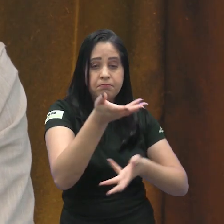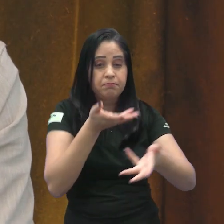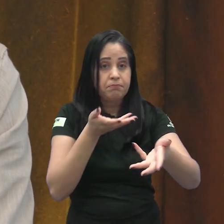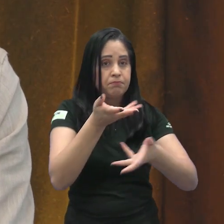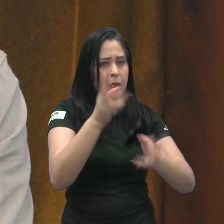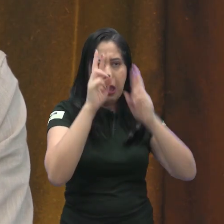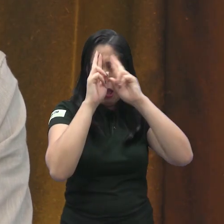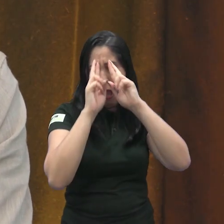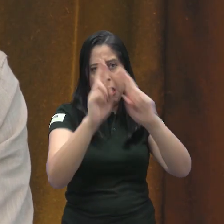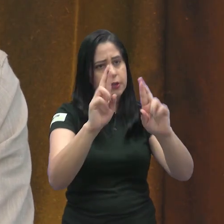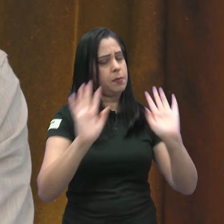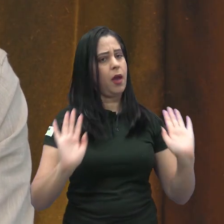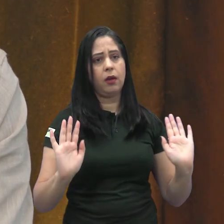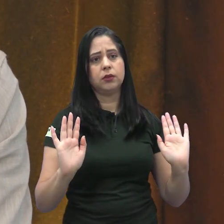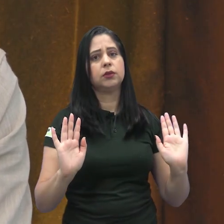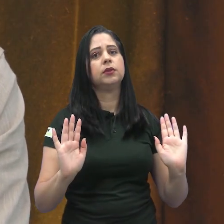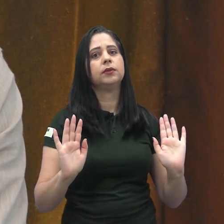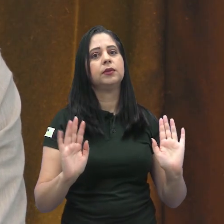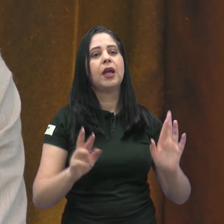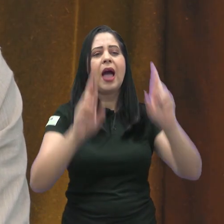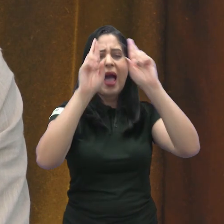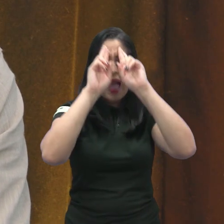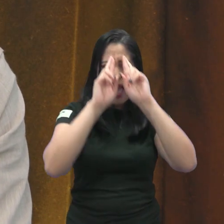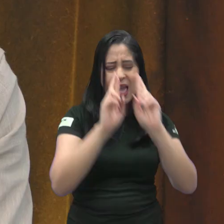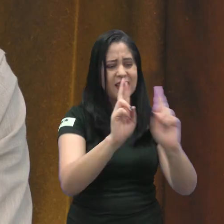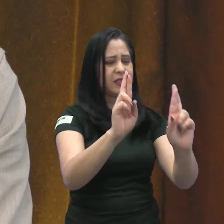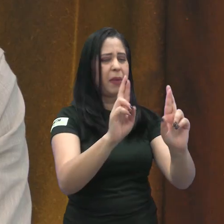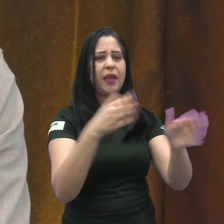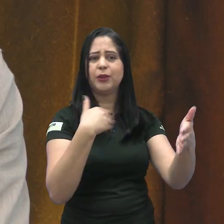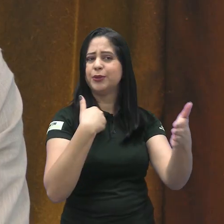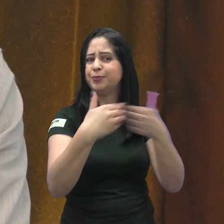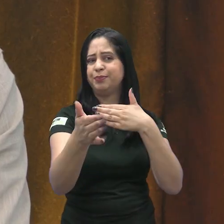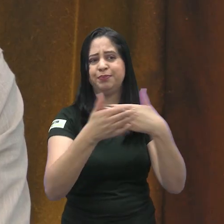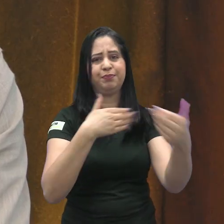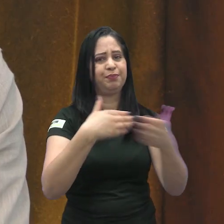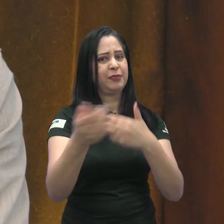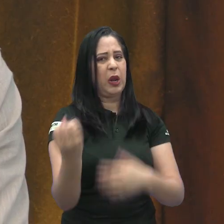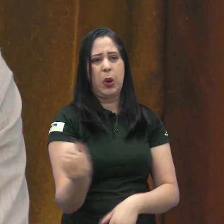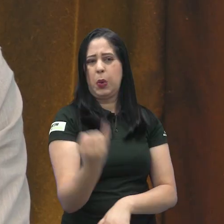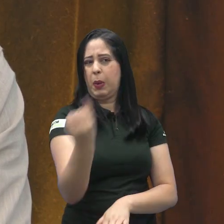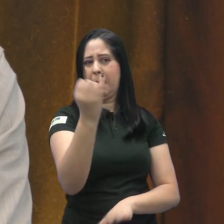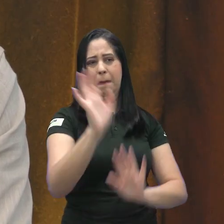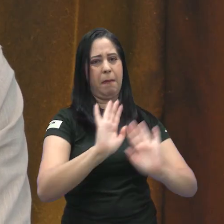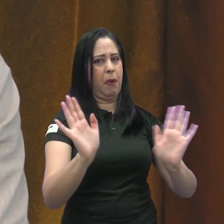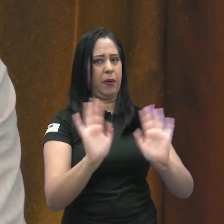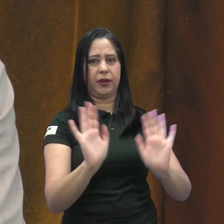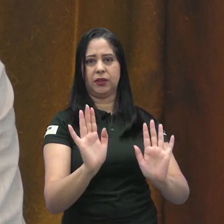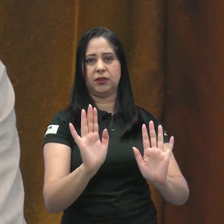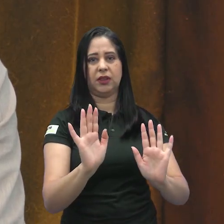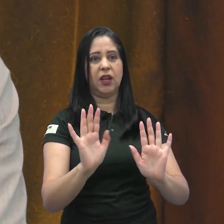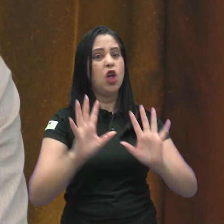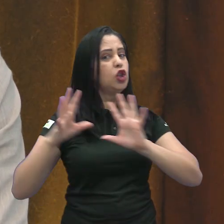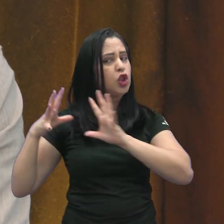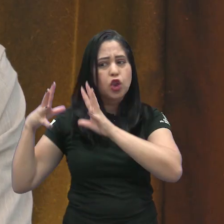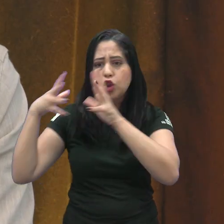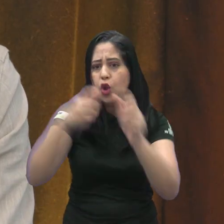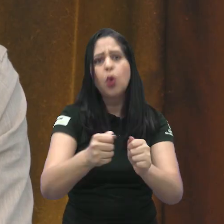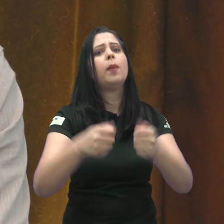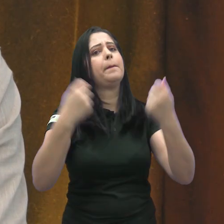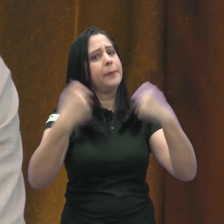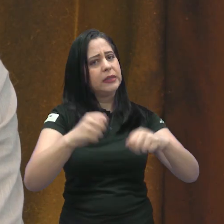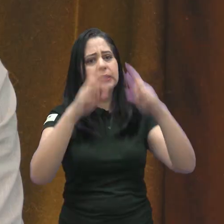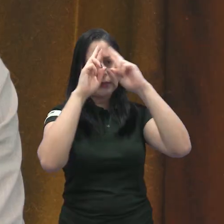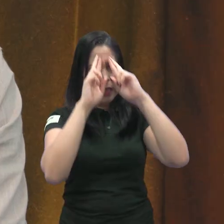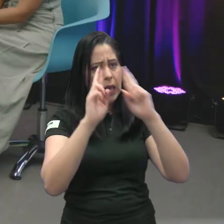E respeitar. Acho que é isso, respeito. Quando fala respeito, não importa a profissão. Respeito serve para